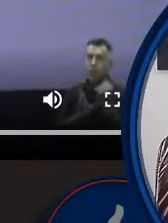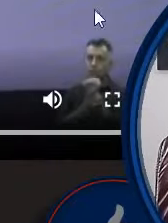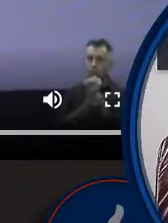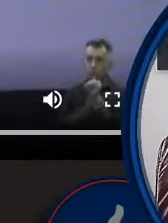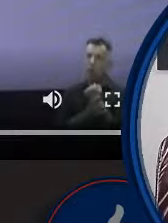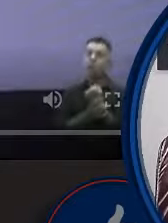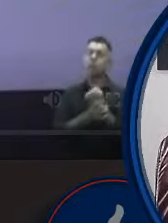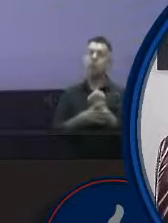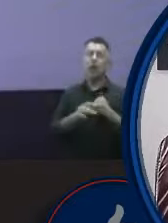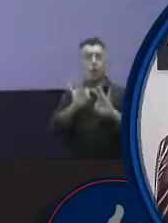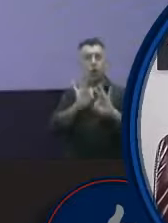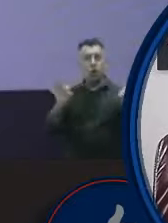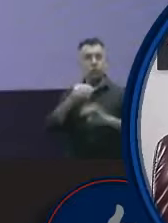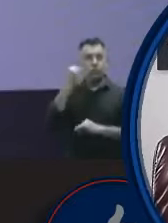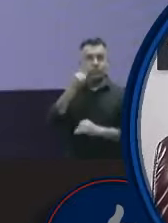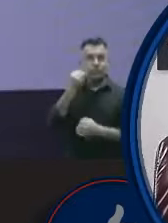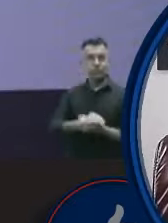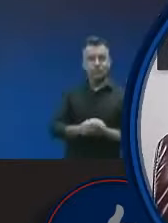ótima experiência.